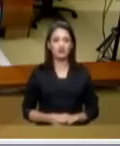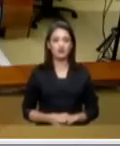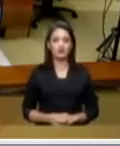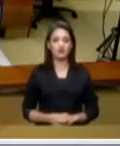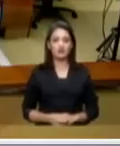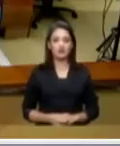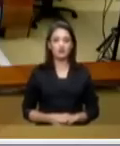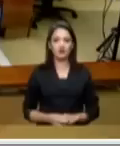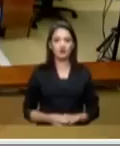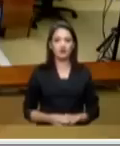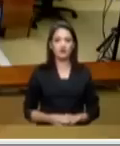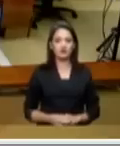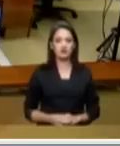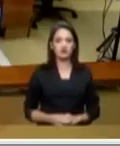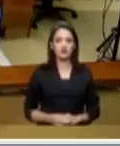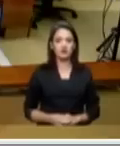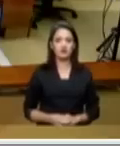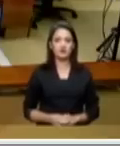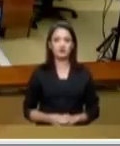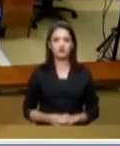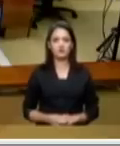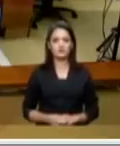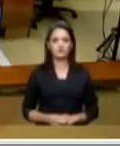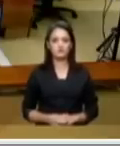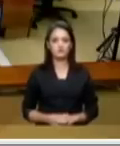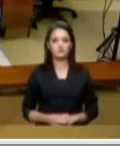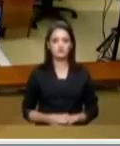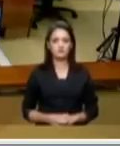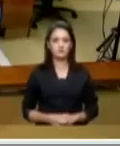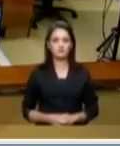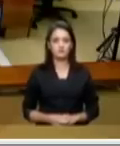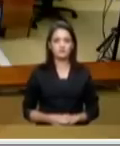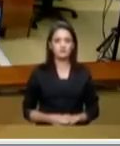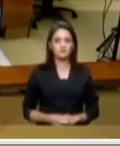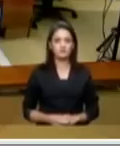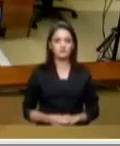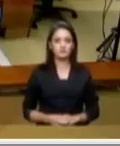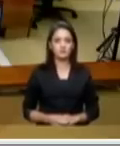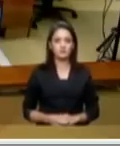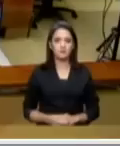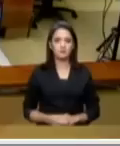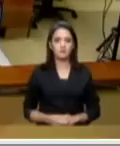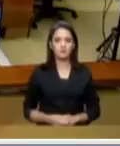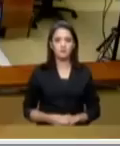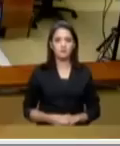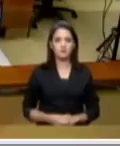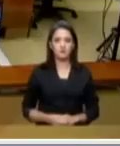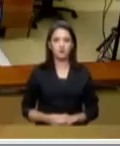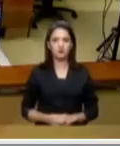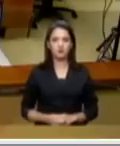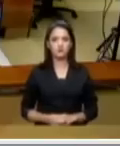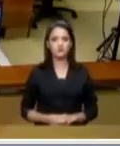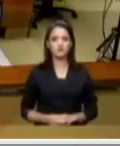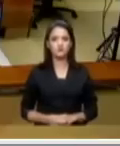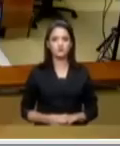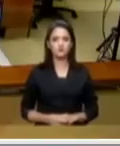nós estamos tendo que falar do Óbvio e eu gosto de editoriais o editorial é quando